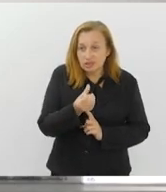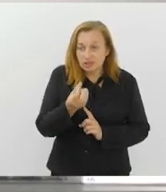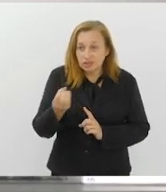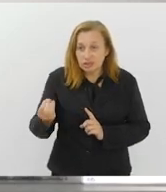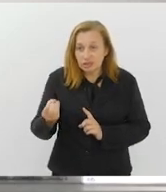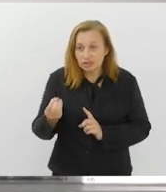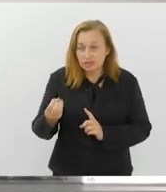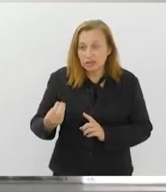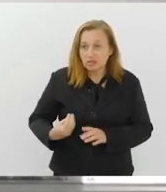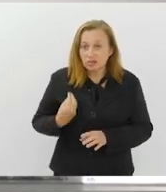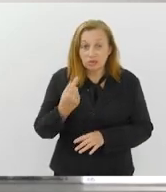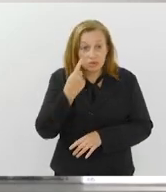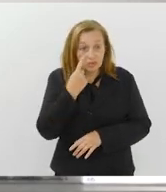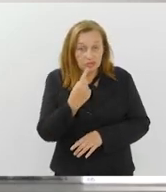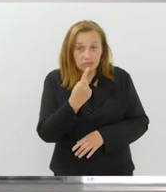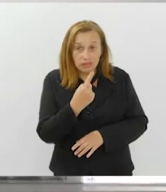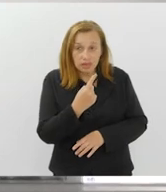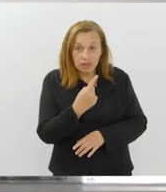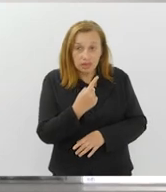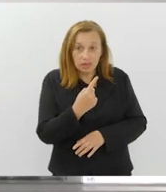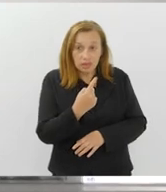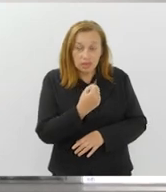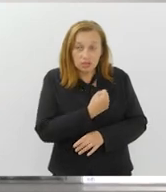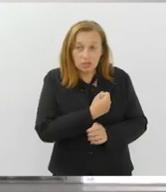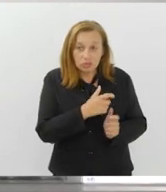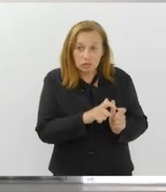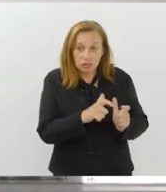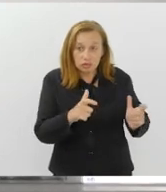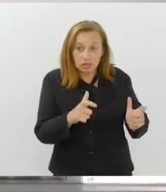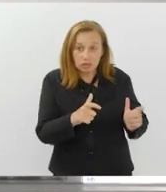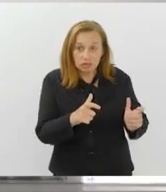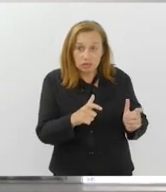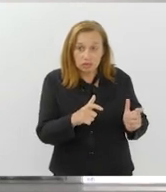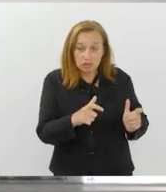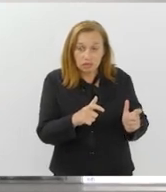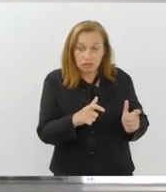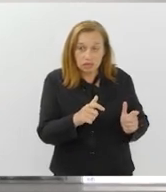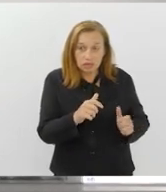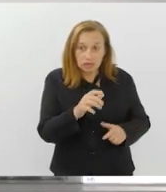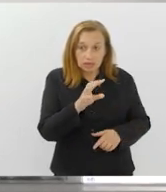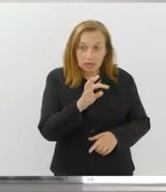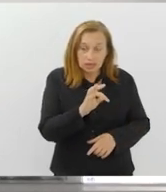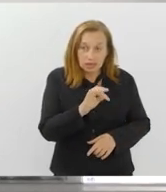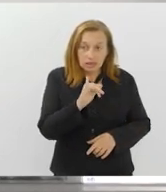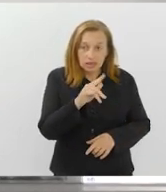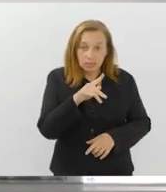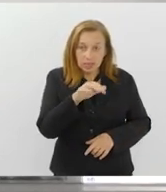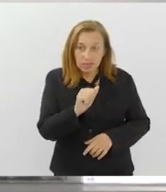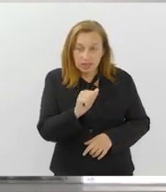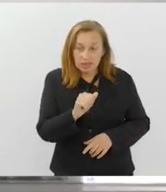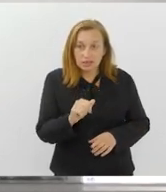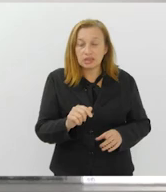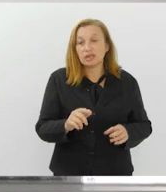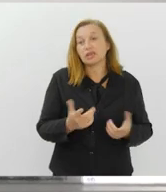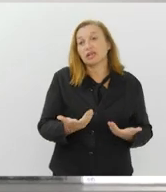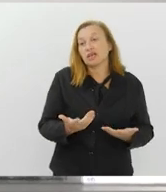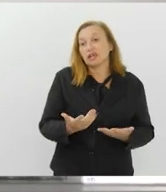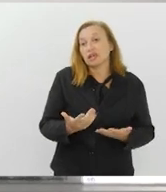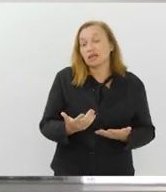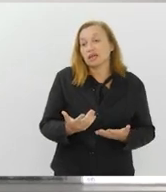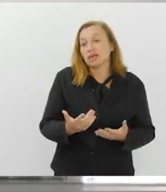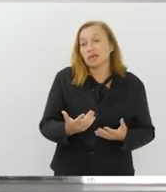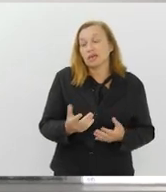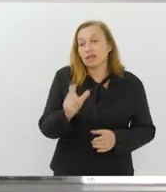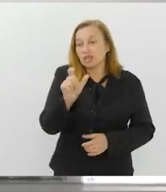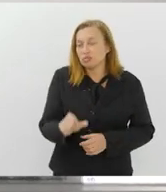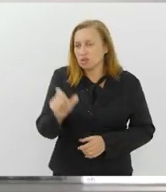de cliente deles, aumentam as pessoas típicas e diminuem as pessoas atípicas. Então, será que as pessoas atípicas não estão querendo mais